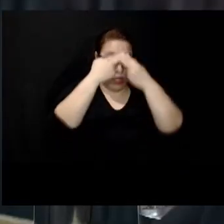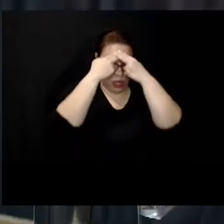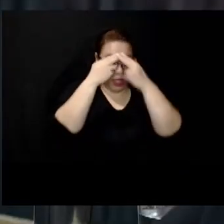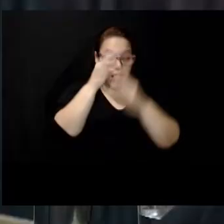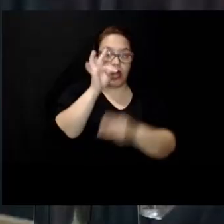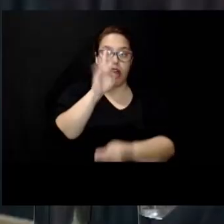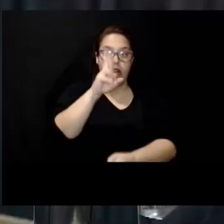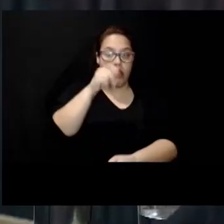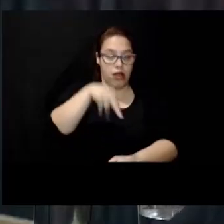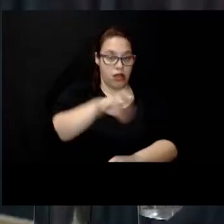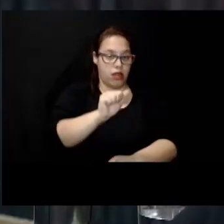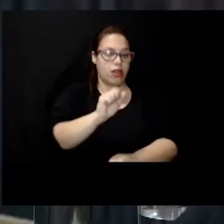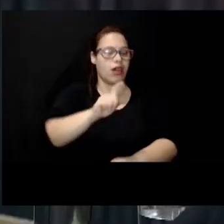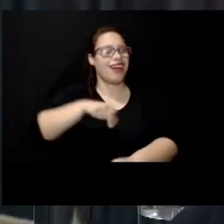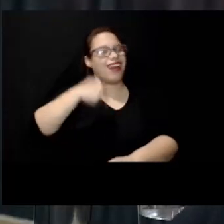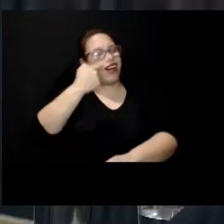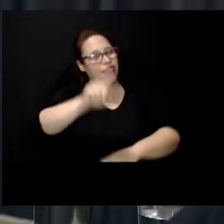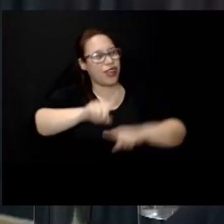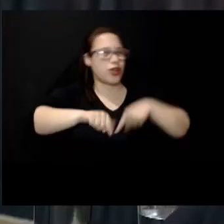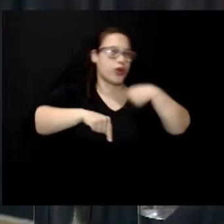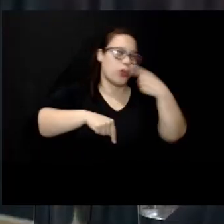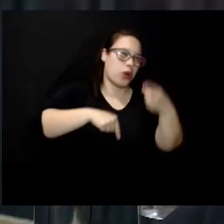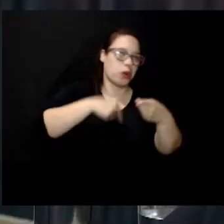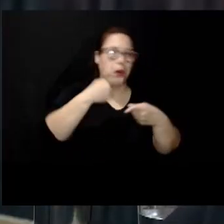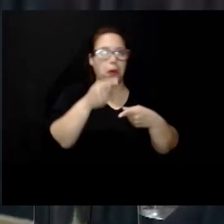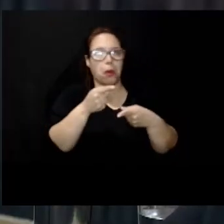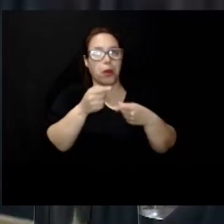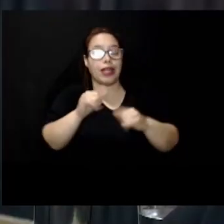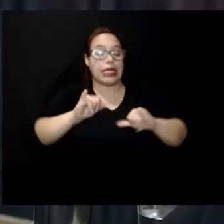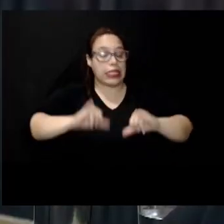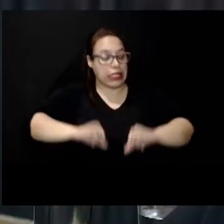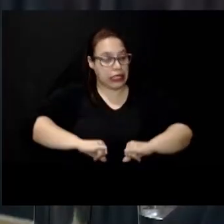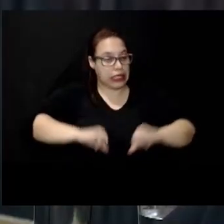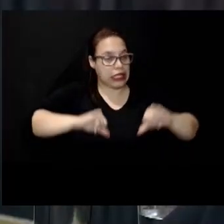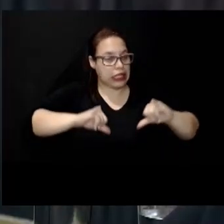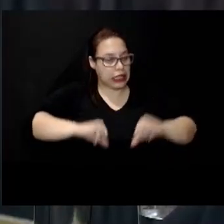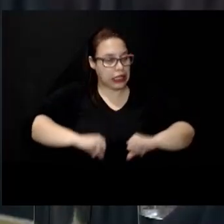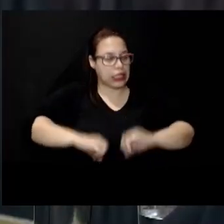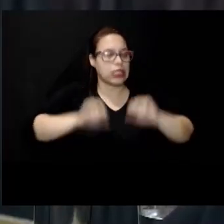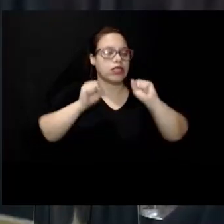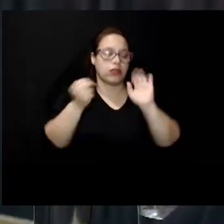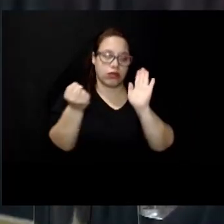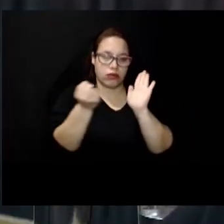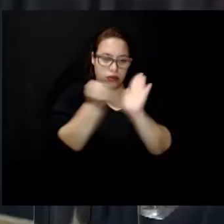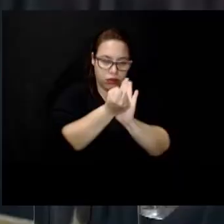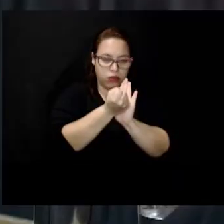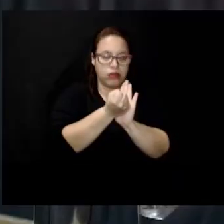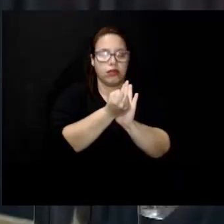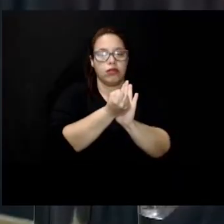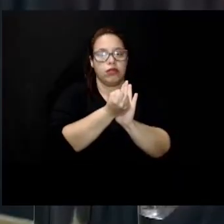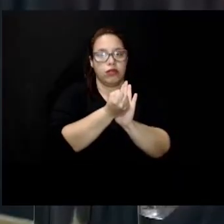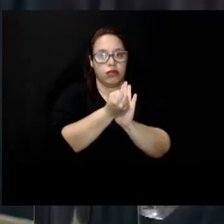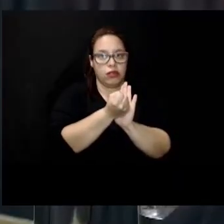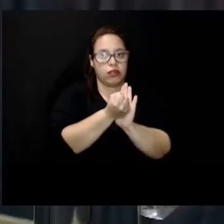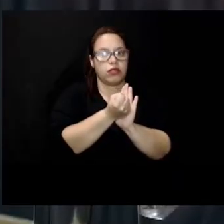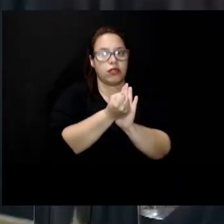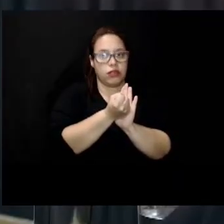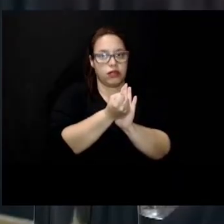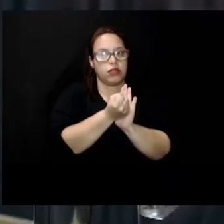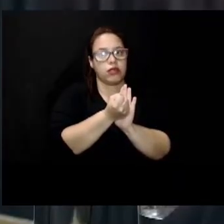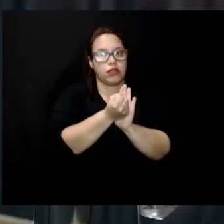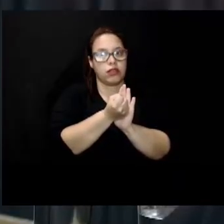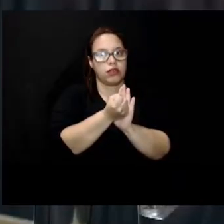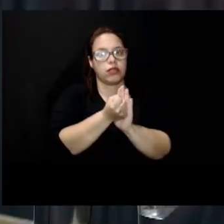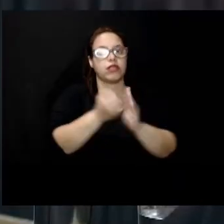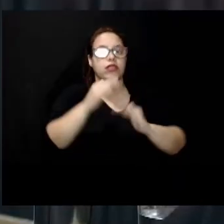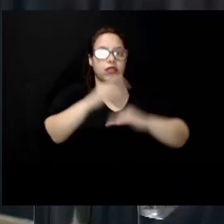outras situações, elas trazem sofrimento, elas podem deixar marcas e aí elas podem e devem ser tratadas, mas a